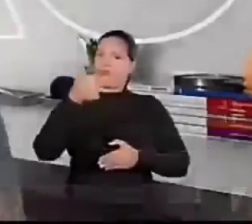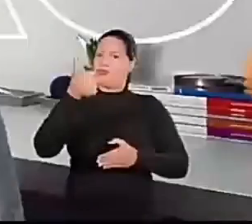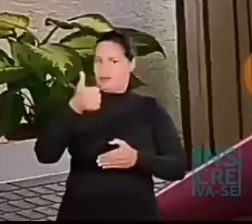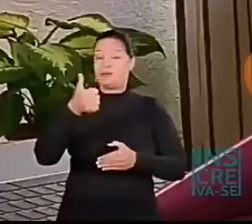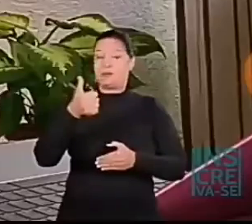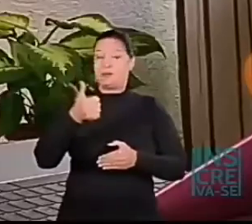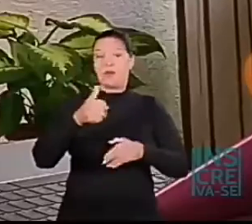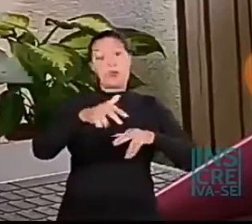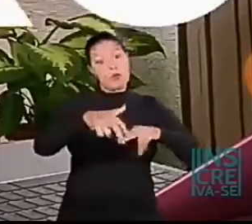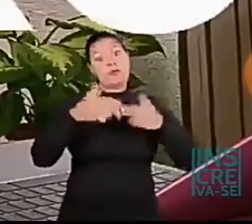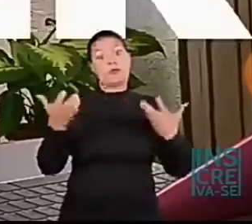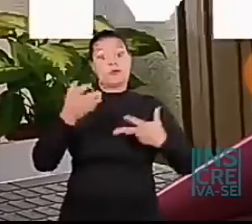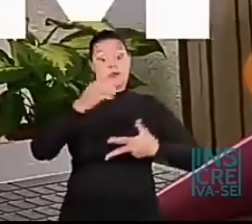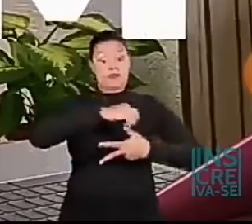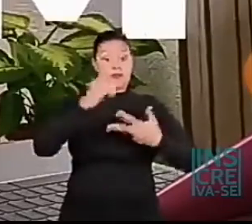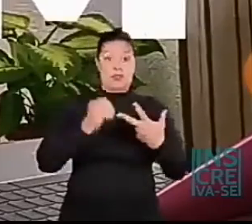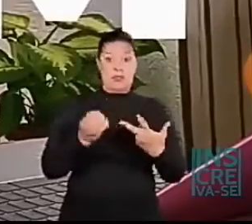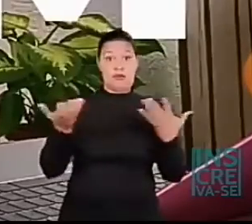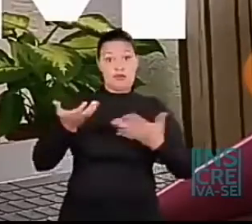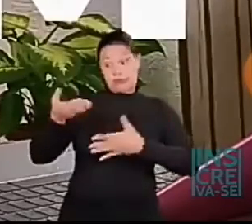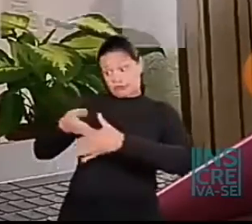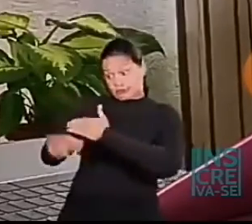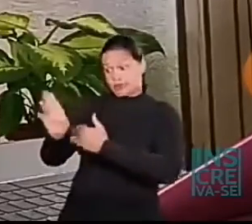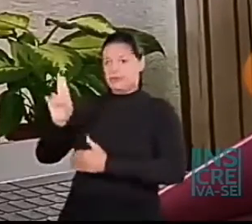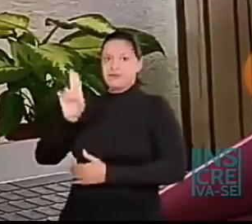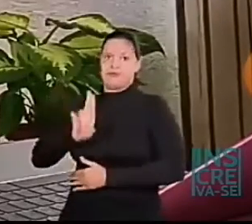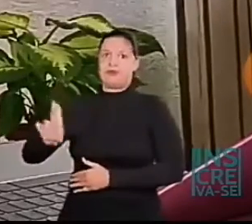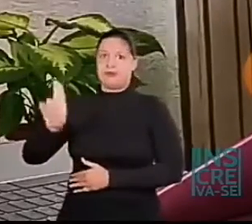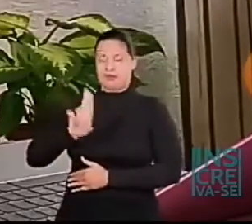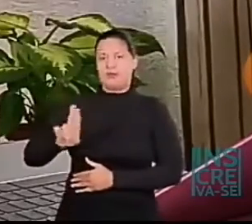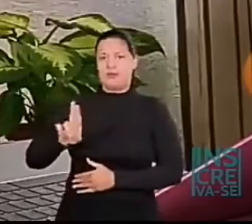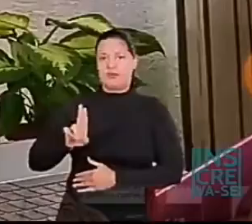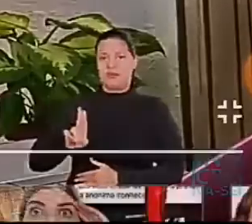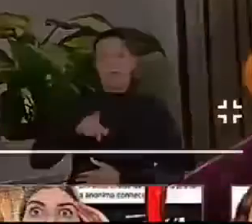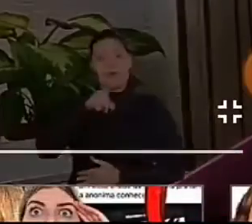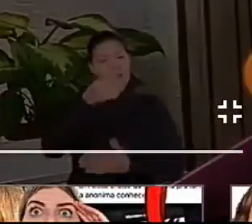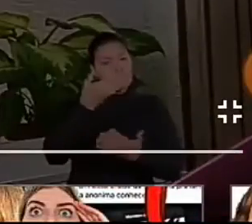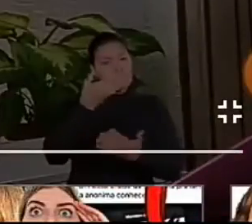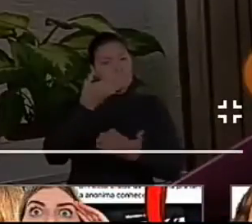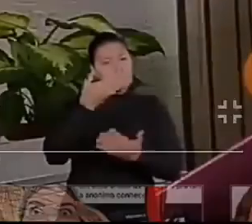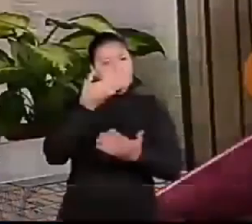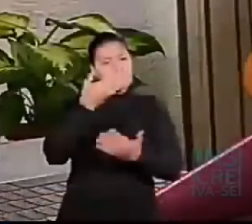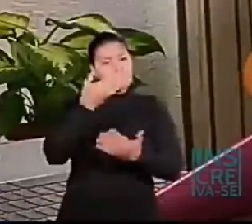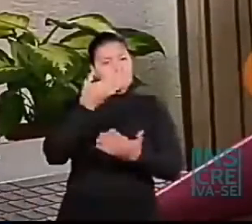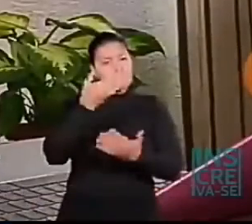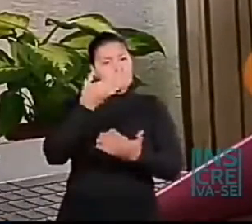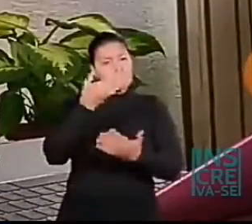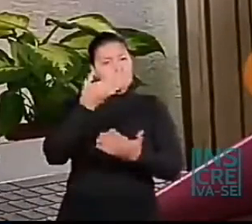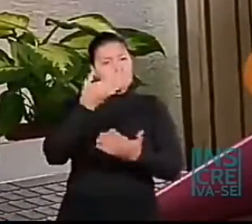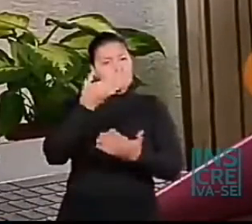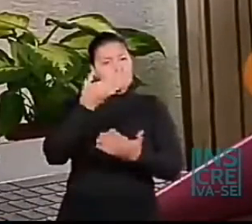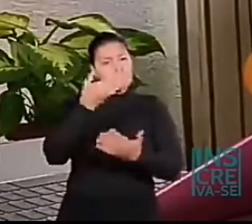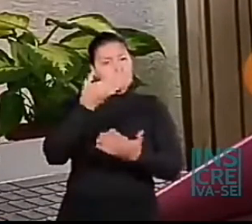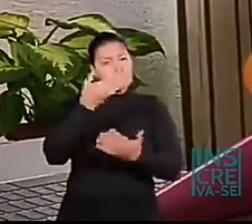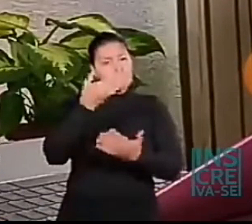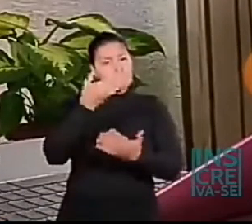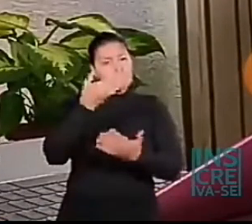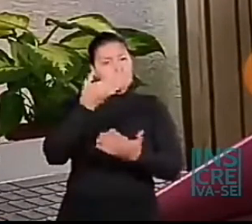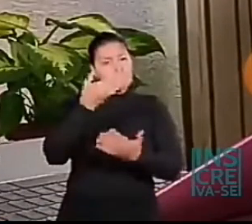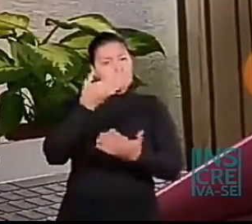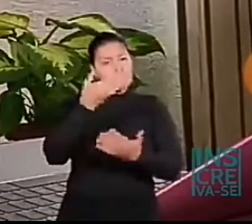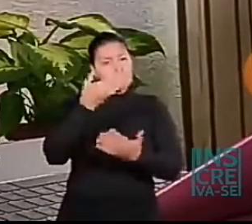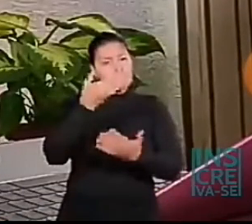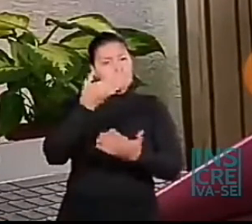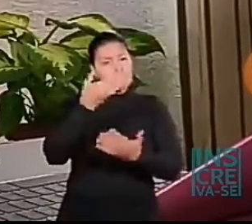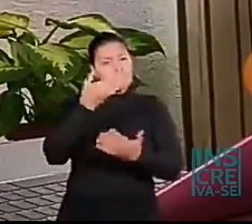Não. Jovem. E por isso branco, eu quero fazer o Enem para entrar em uma universidade. Não, imaginei que fosse para